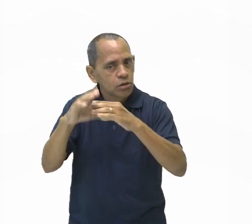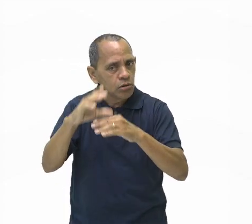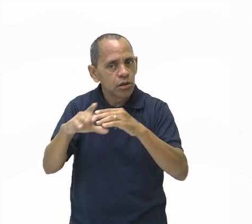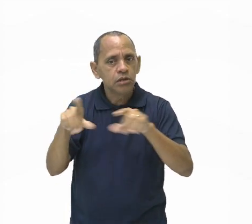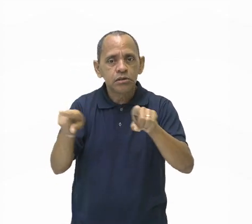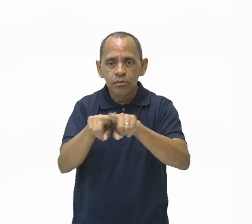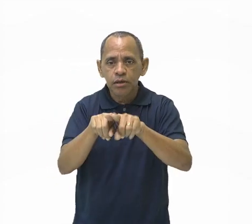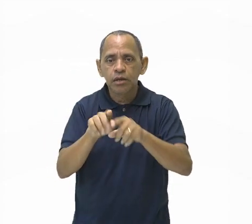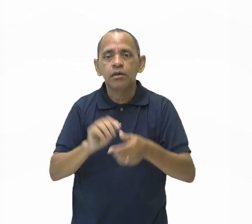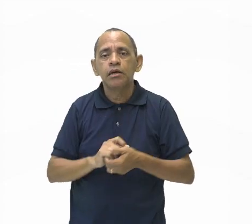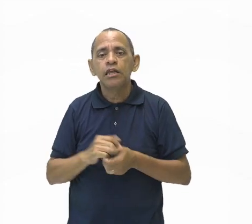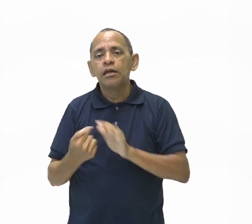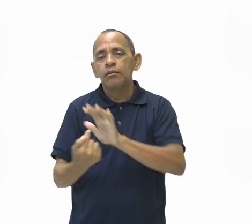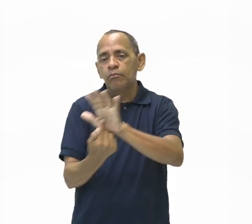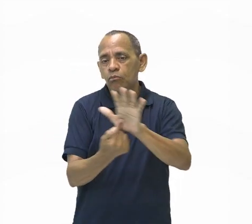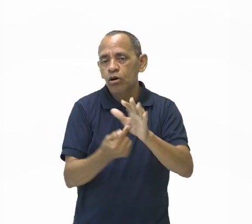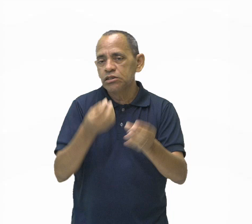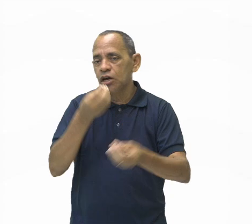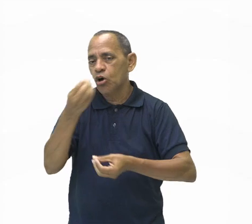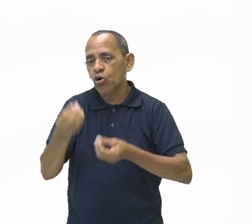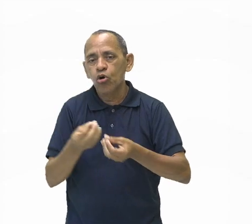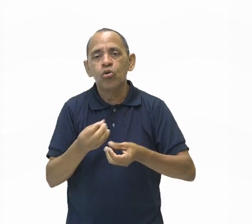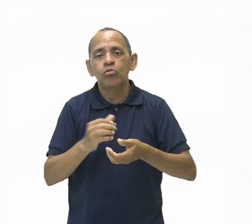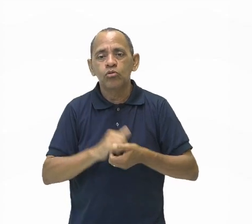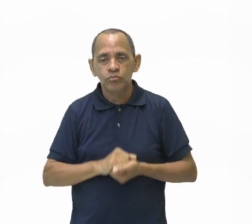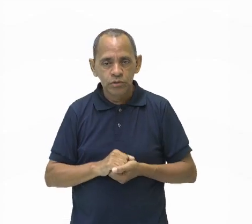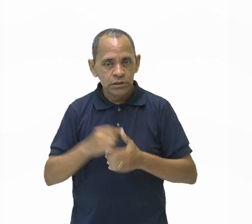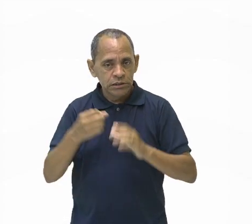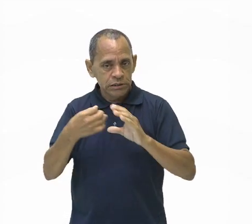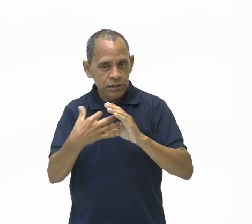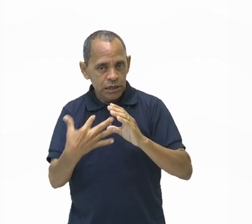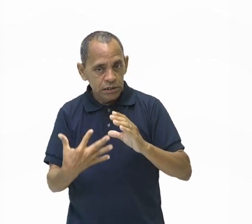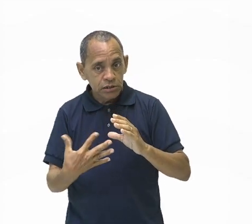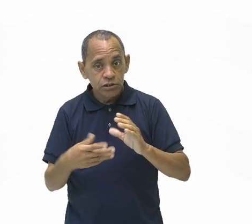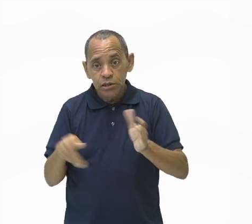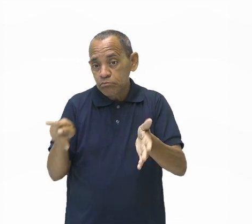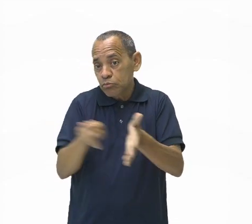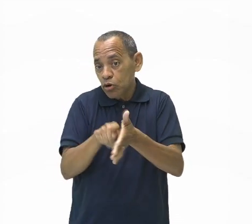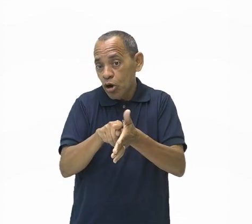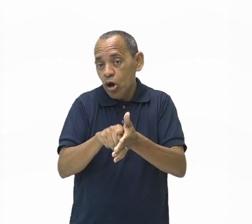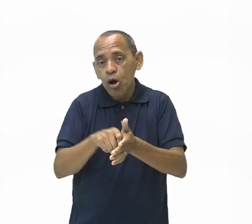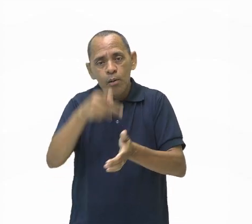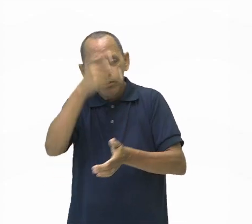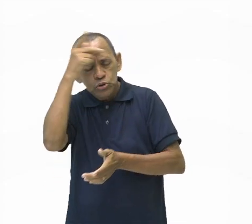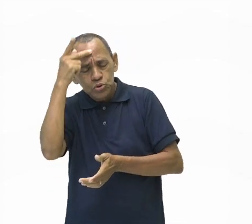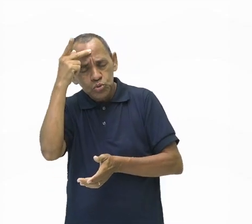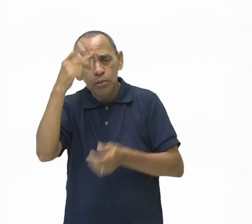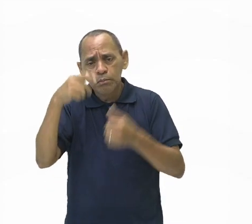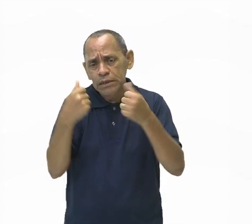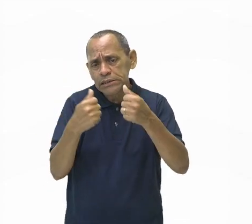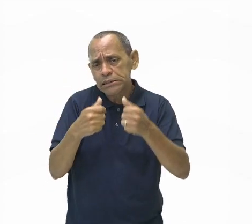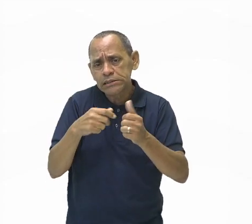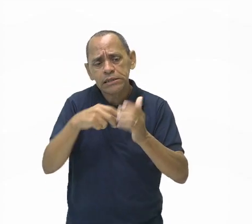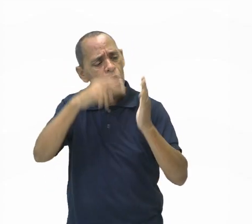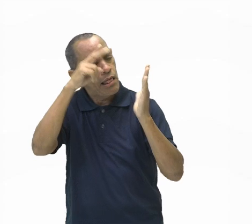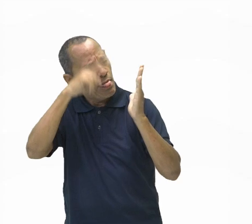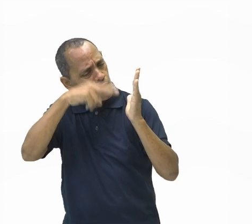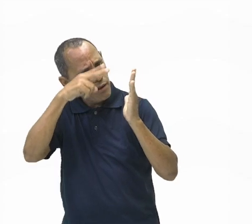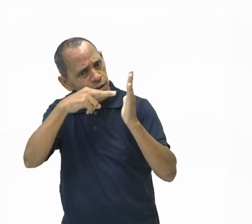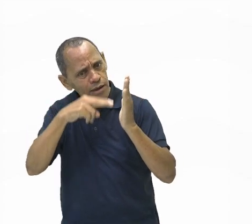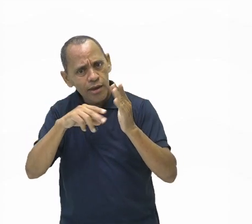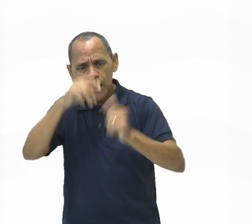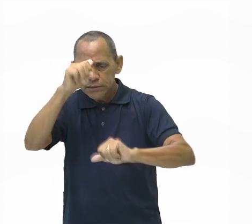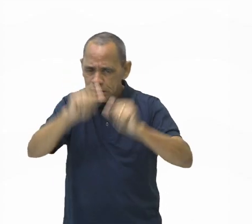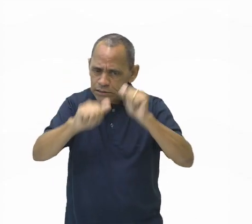Ela traz essa subjetividade, né? Uma das suas características. A pessoa ela tem que ler, interpretar, para realmente entender ali o